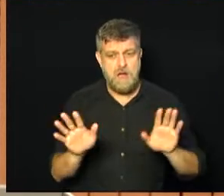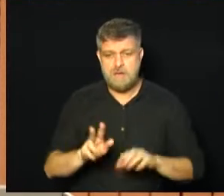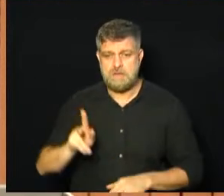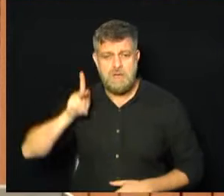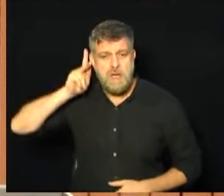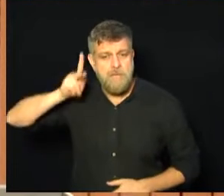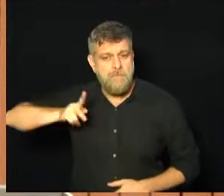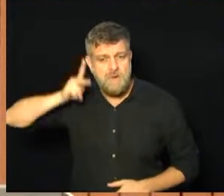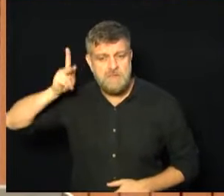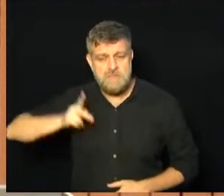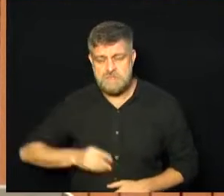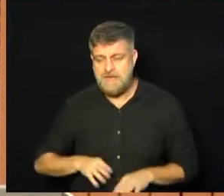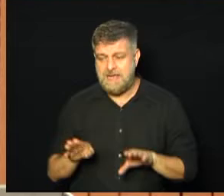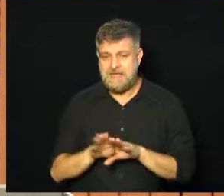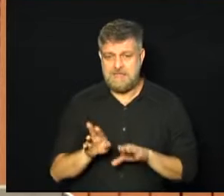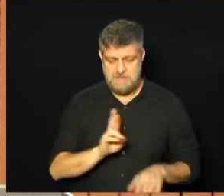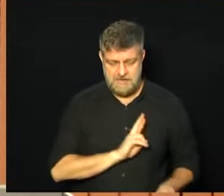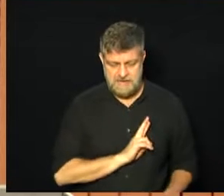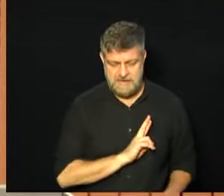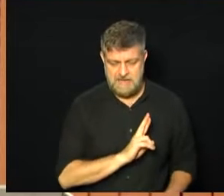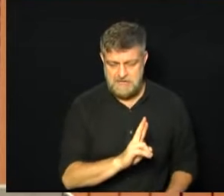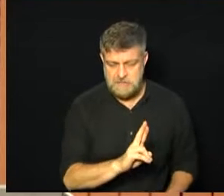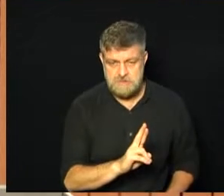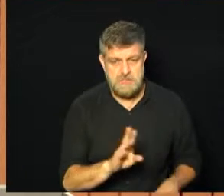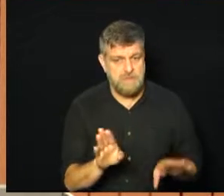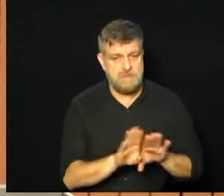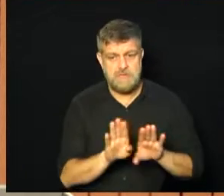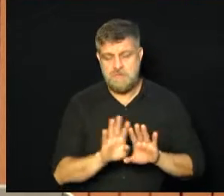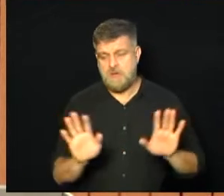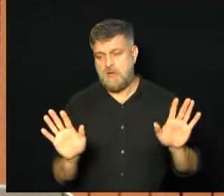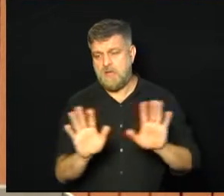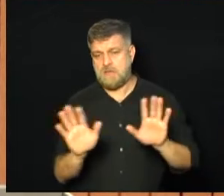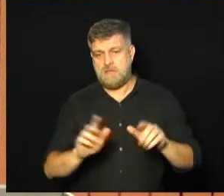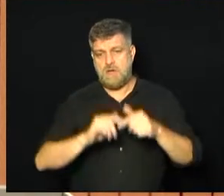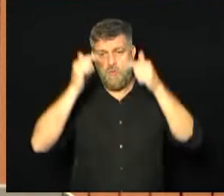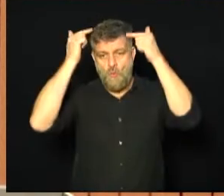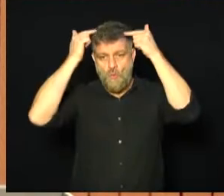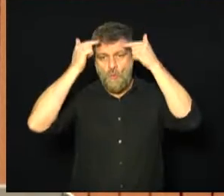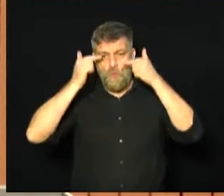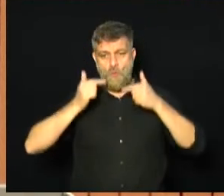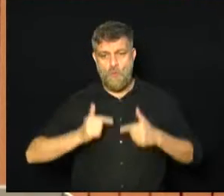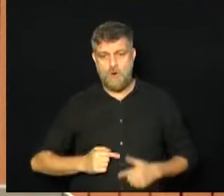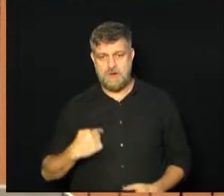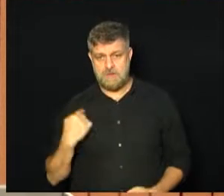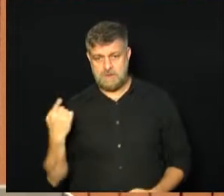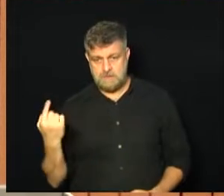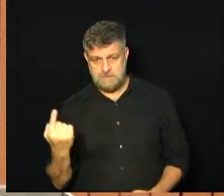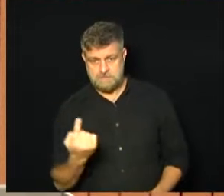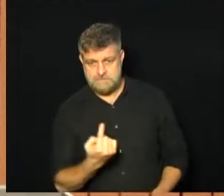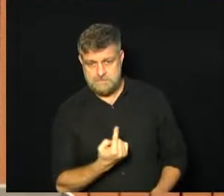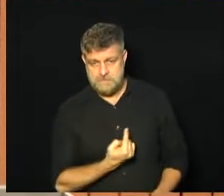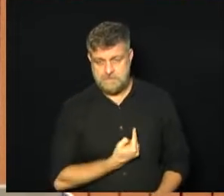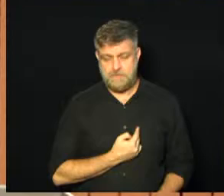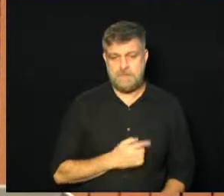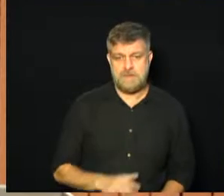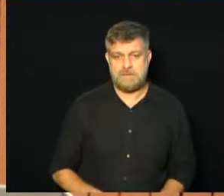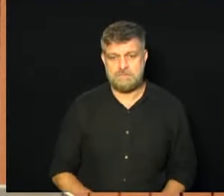político-religiosa, o que é pior ainda. Nós fazemos, se isso é chamado